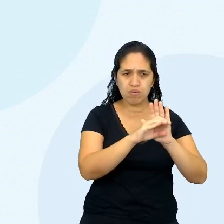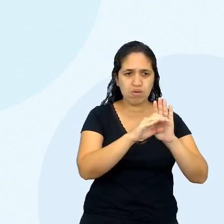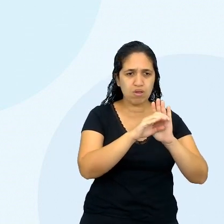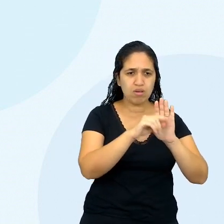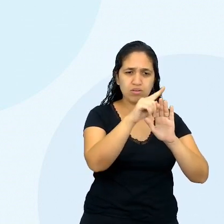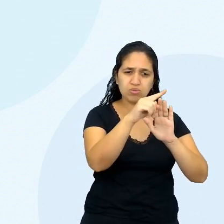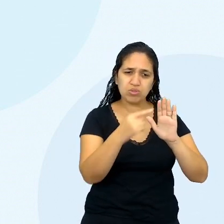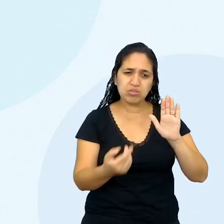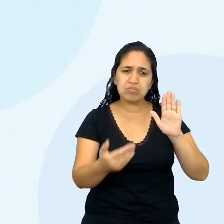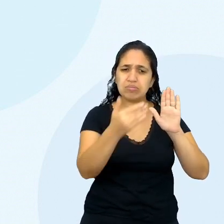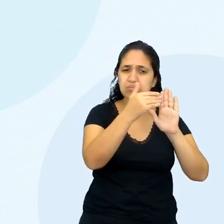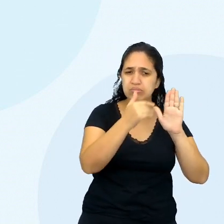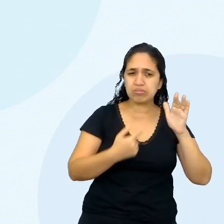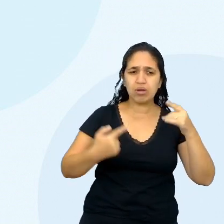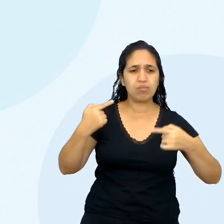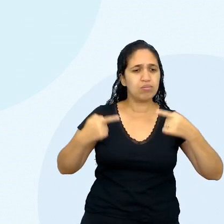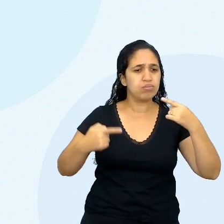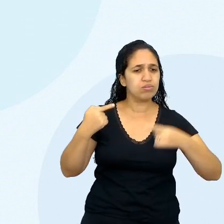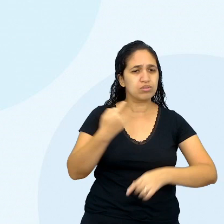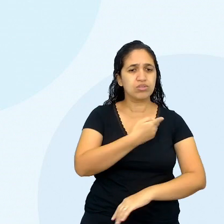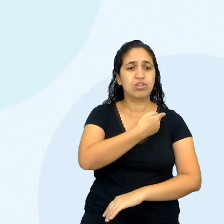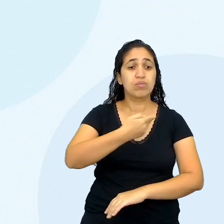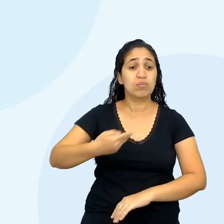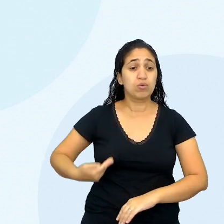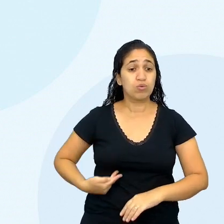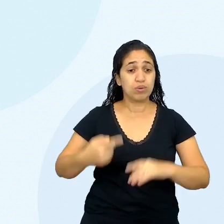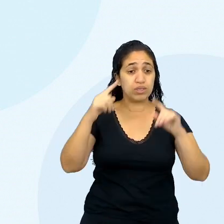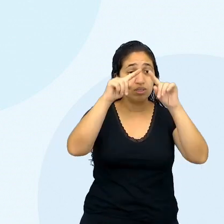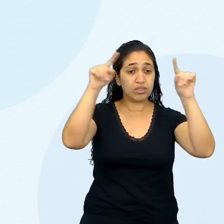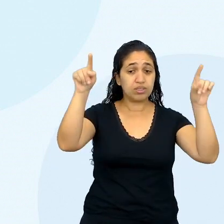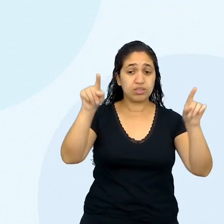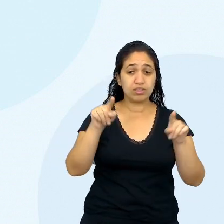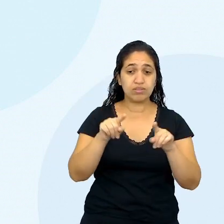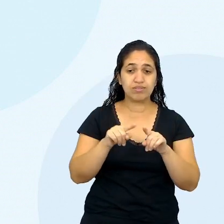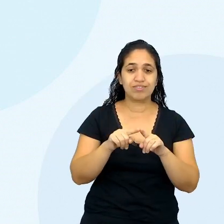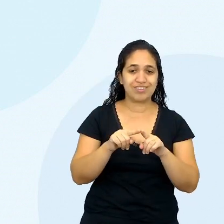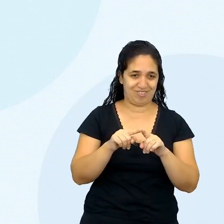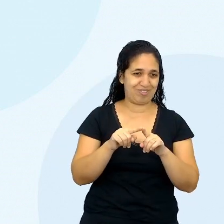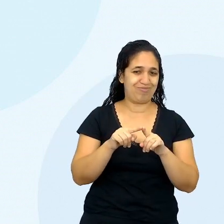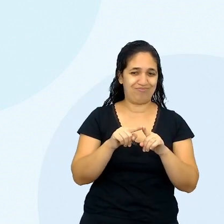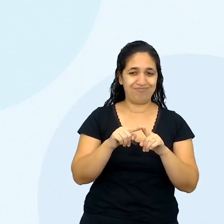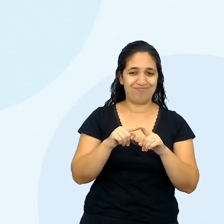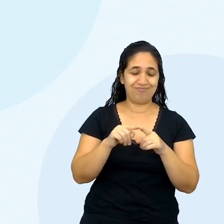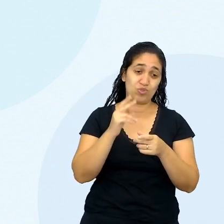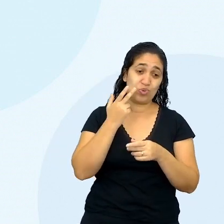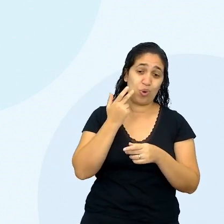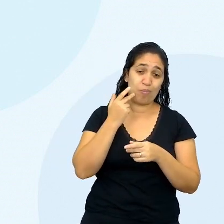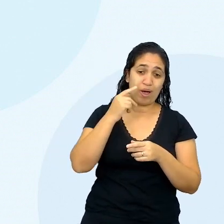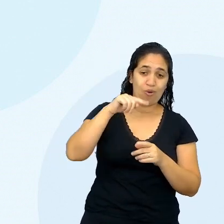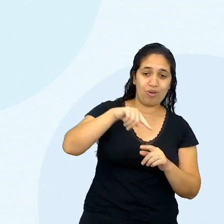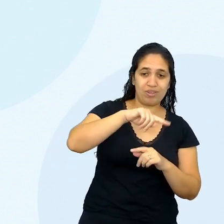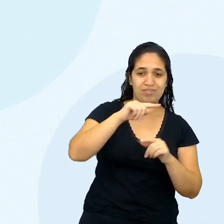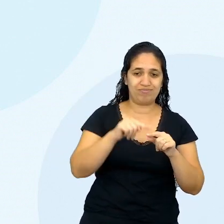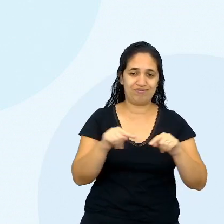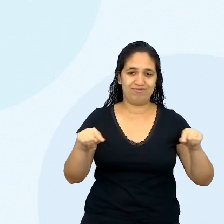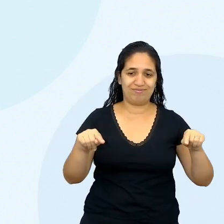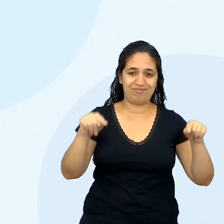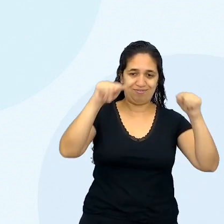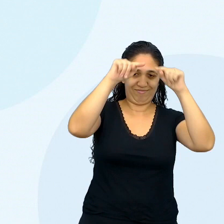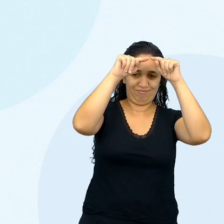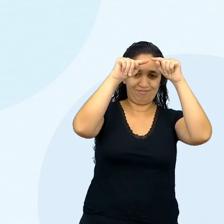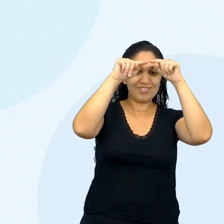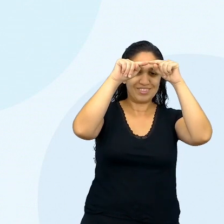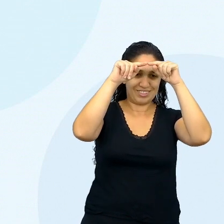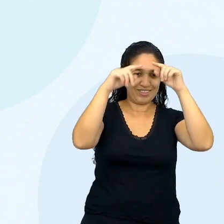nas políticas públicas desse triângulo invertido, que geralmente é o contrário. Então, geralmente, a gente sempre